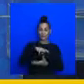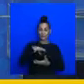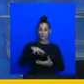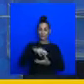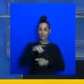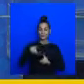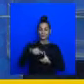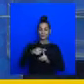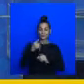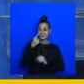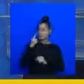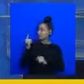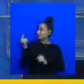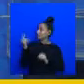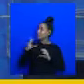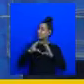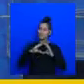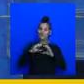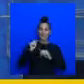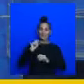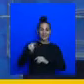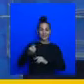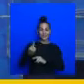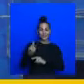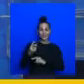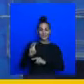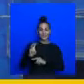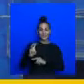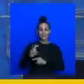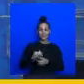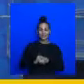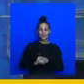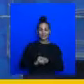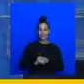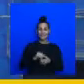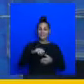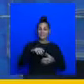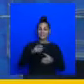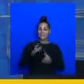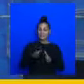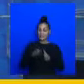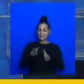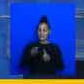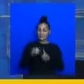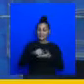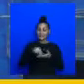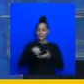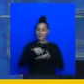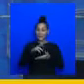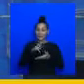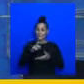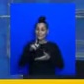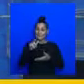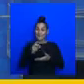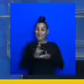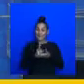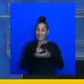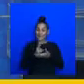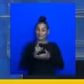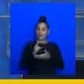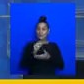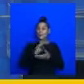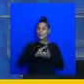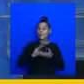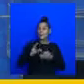girando, mais um número na tela, bola azul, 15. Azul, número 15. Na sequência tem Mega Sena com o prêmio acumulado.